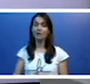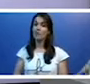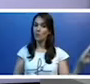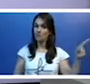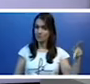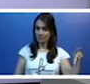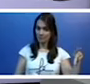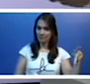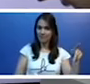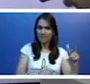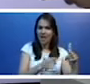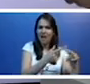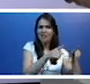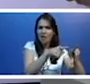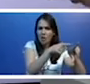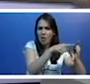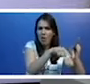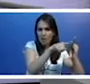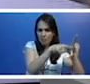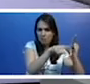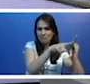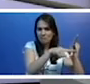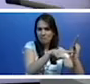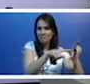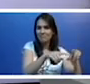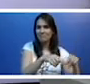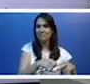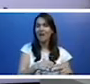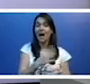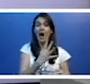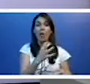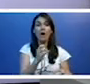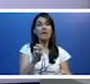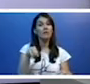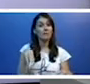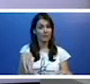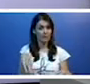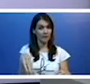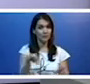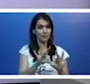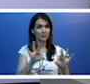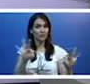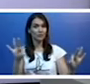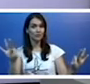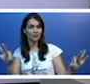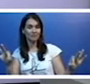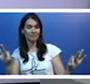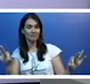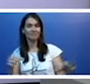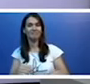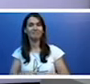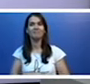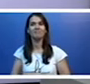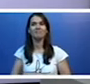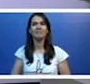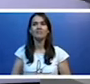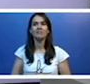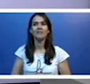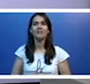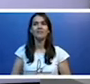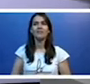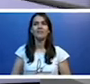esse aqui né que a distância de 40 metros do edifício do prédio a prisão na altura